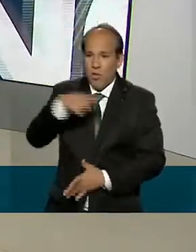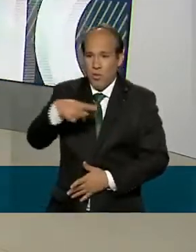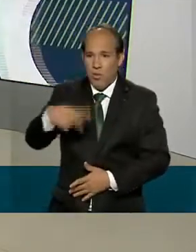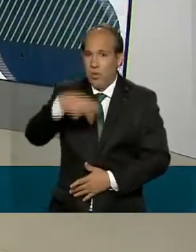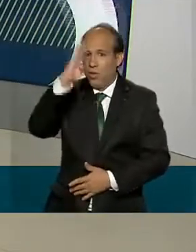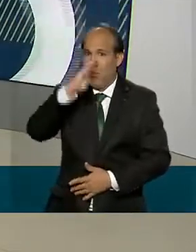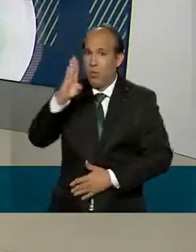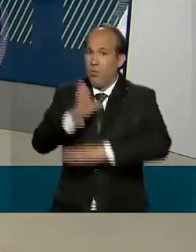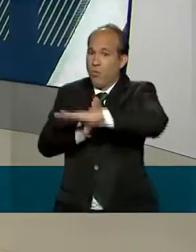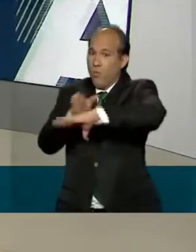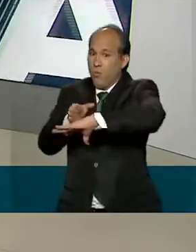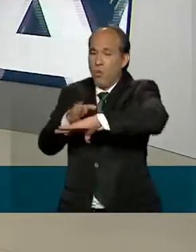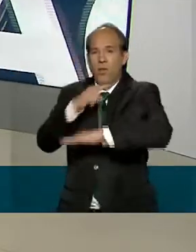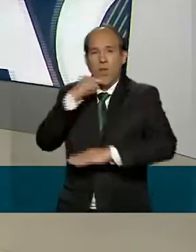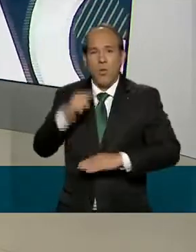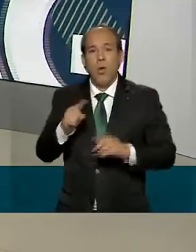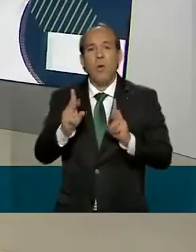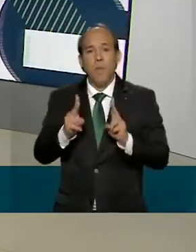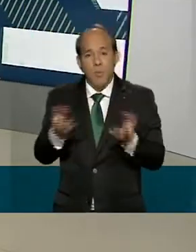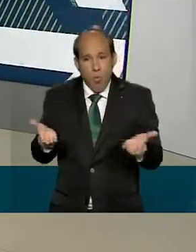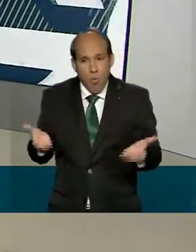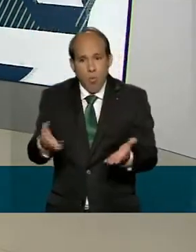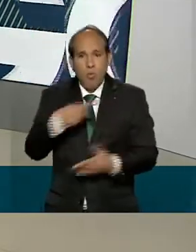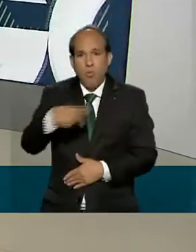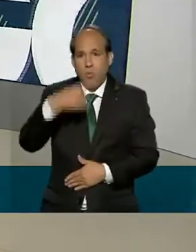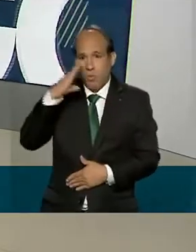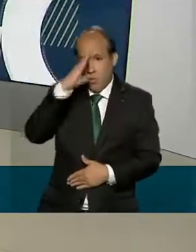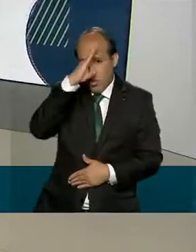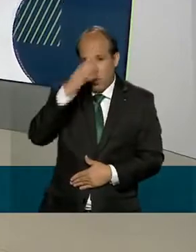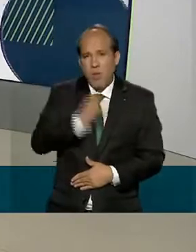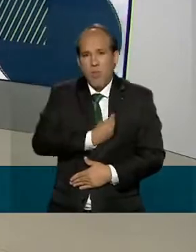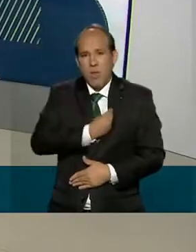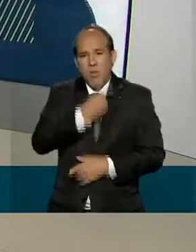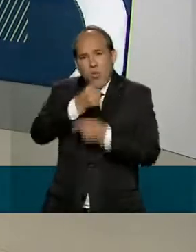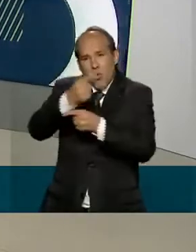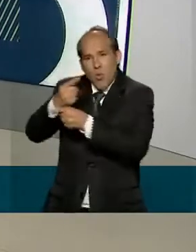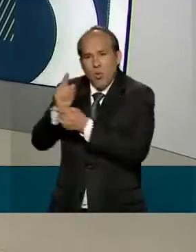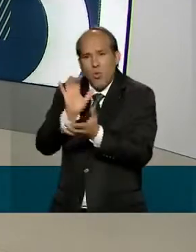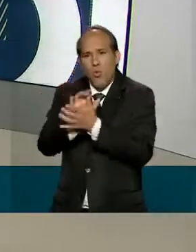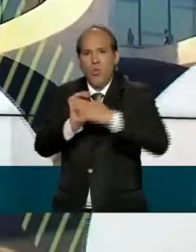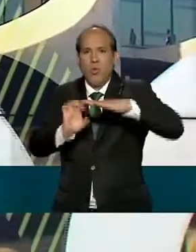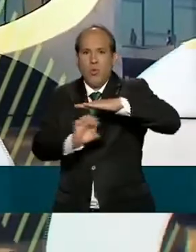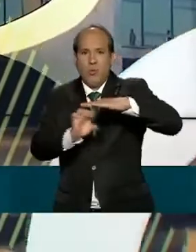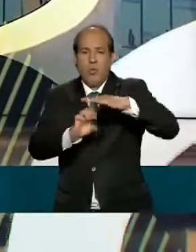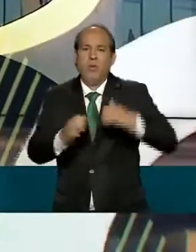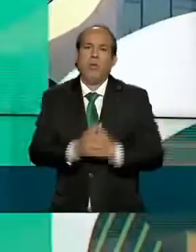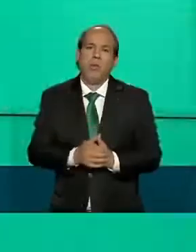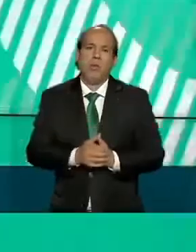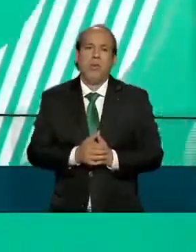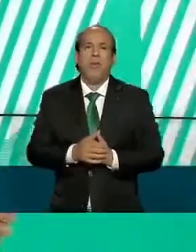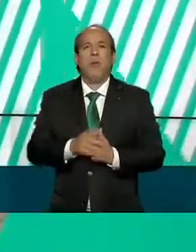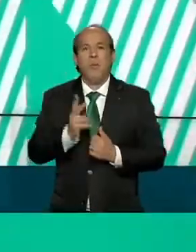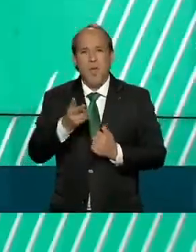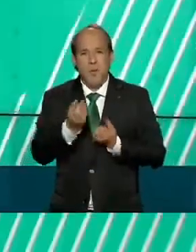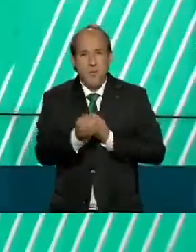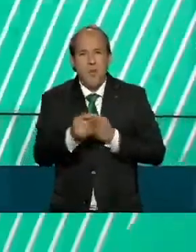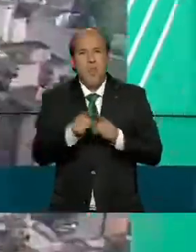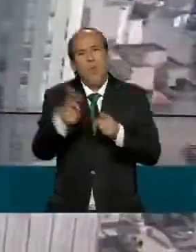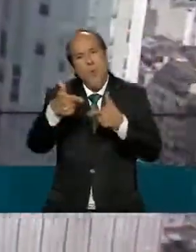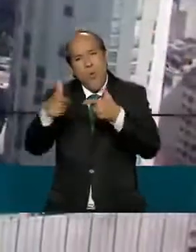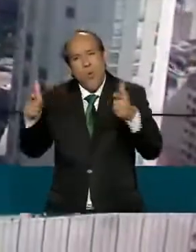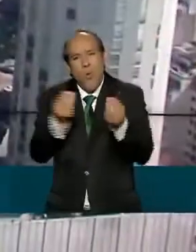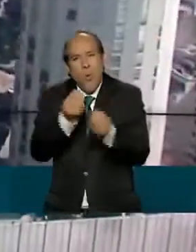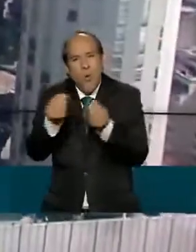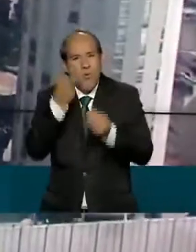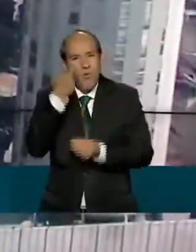brasileiro à Rússia. Ainda hoje, o presidente Jair Bolsonaro participa de encontro com empresários. Essas e outras informações sobre a